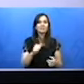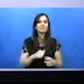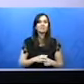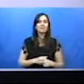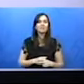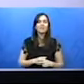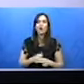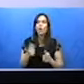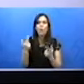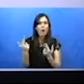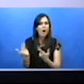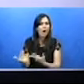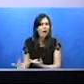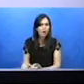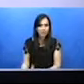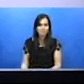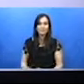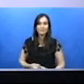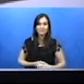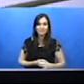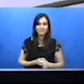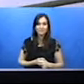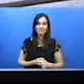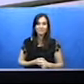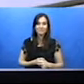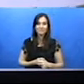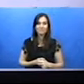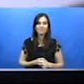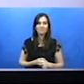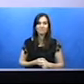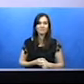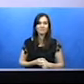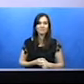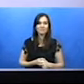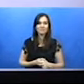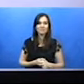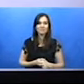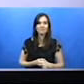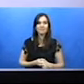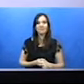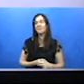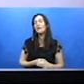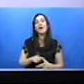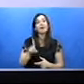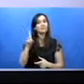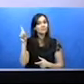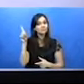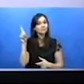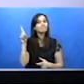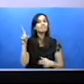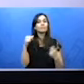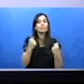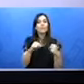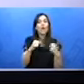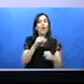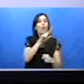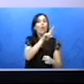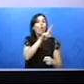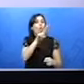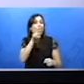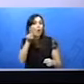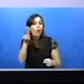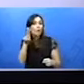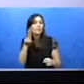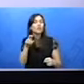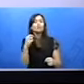nós vamos fazer nas outras atividades. Aqui, escreva o nome de